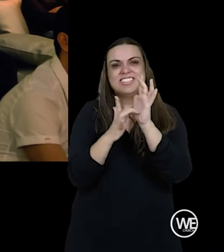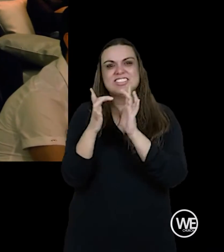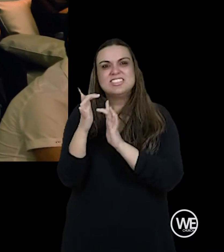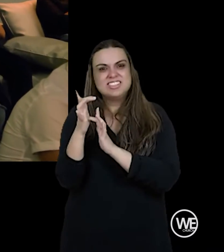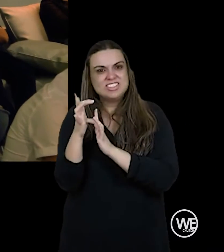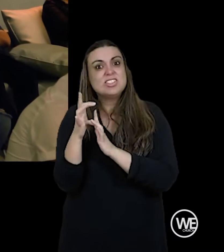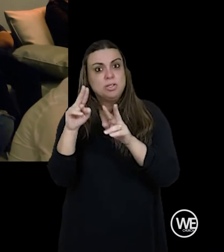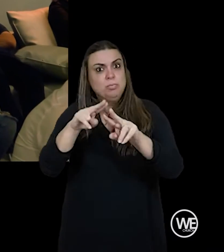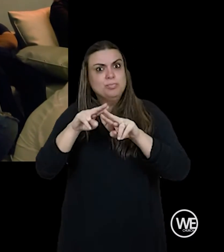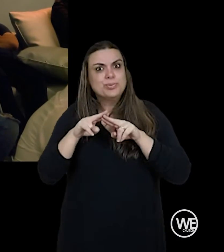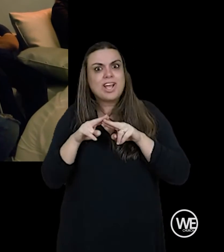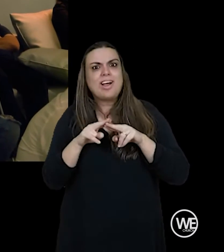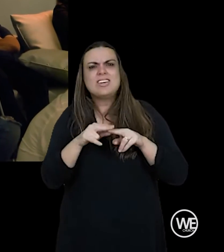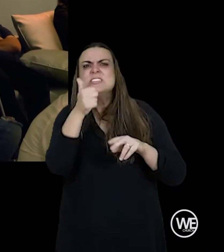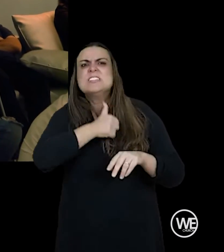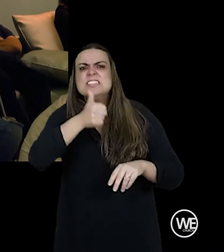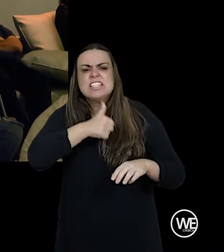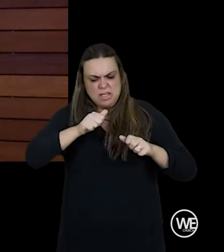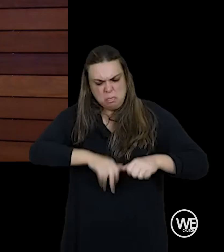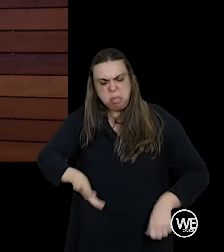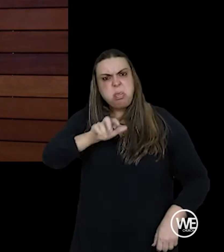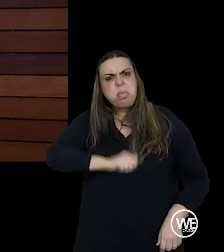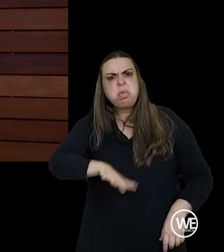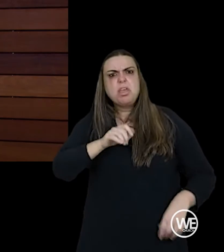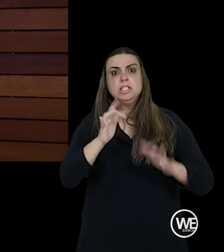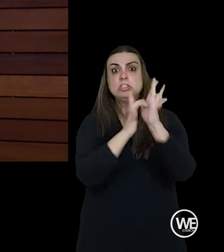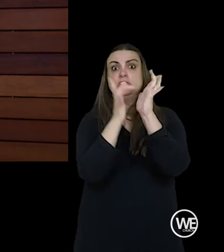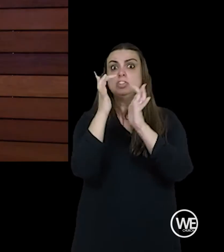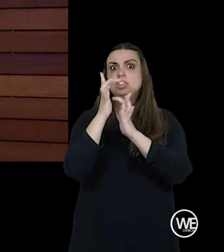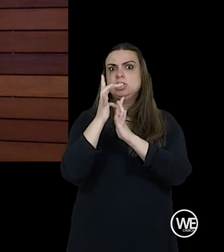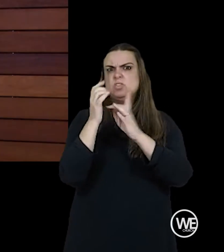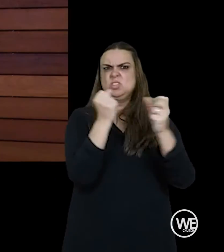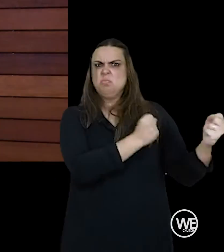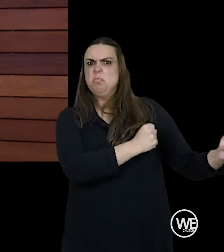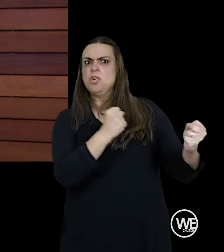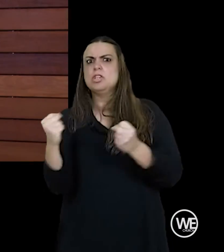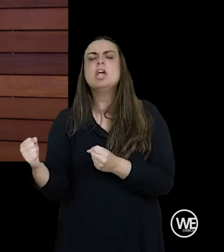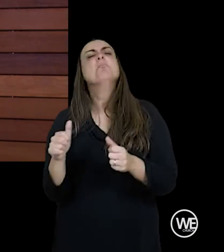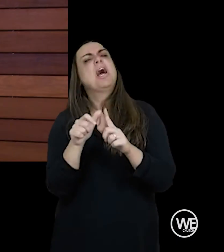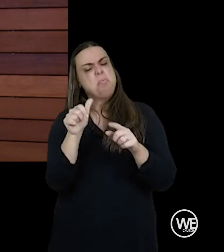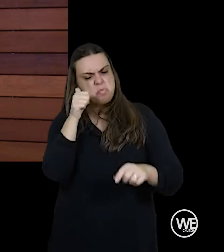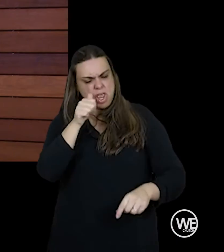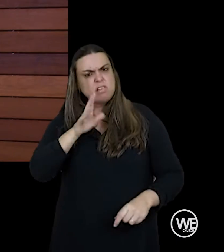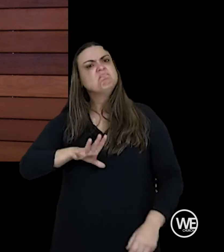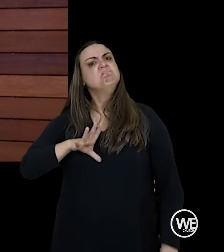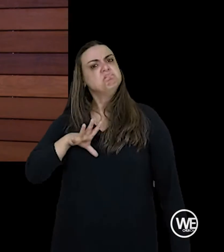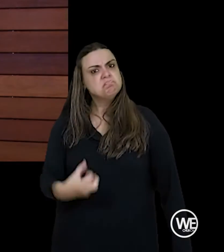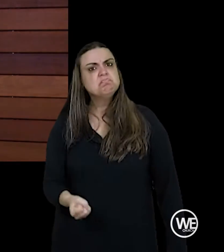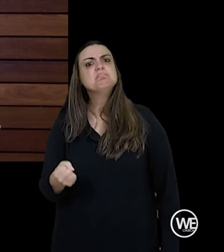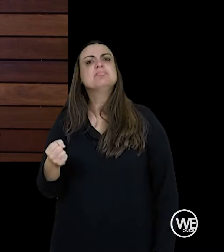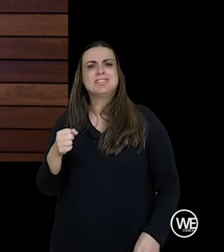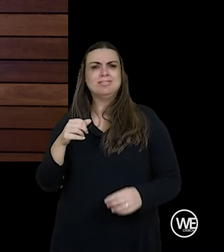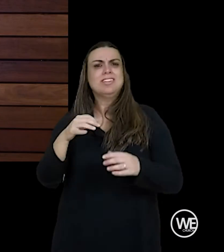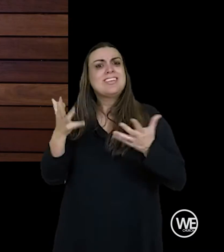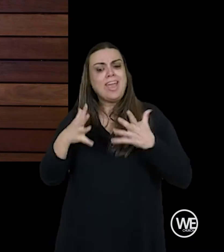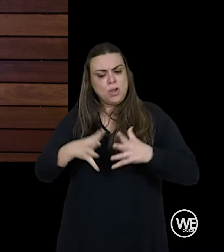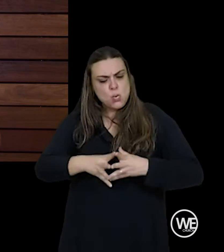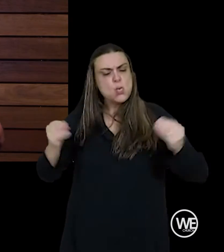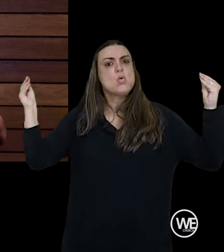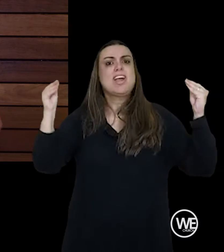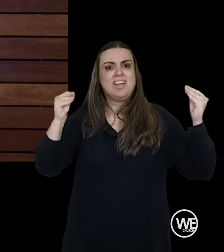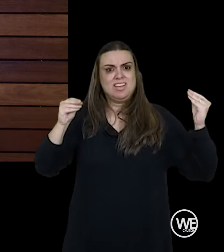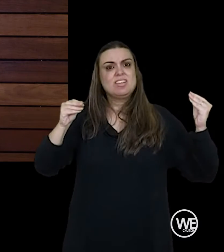de se aproximar do Mestre, daquele que poderia solucionar o problema da vida dela, que era o problema da